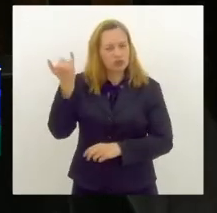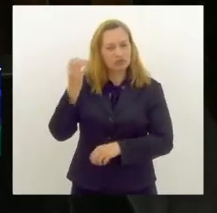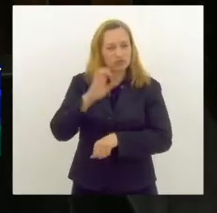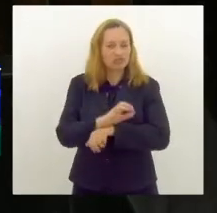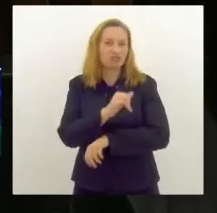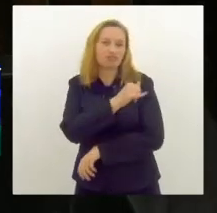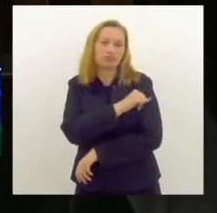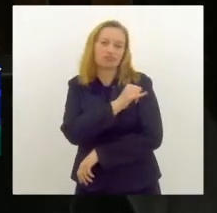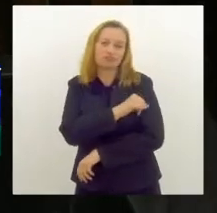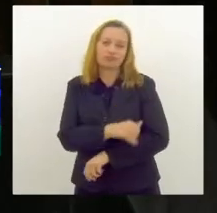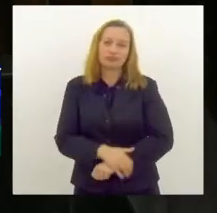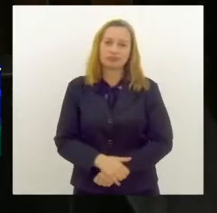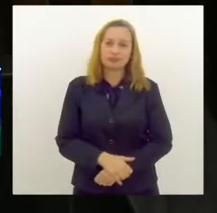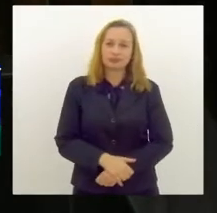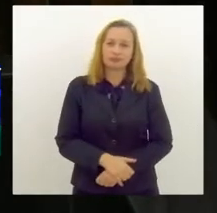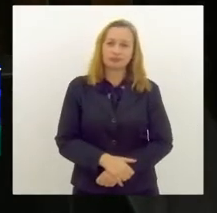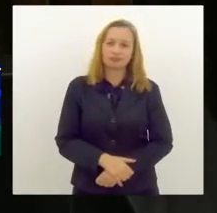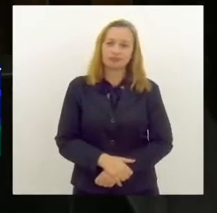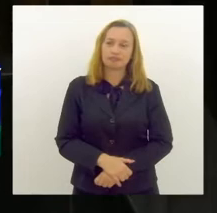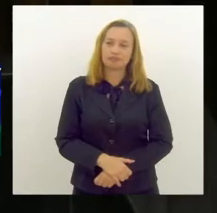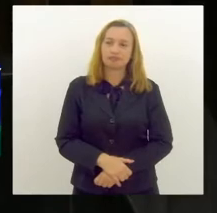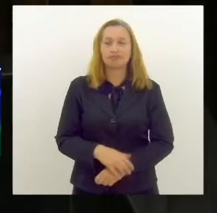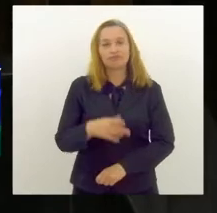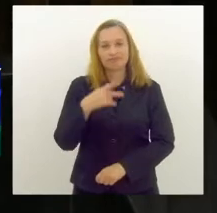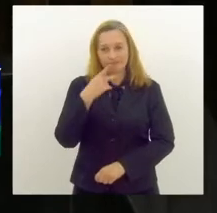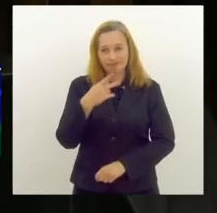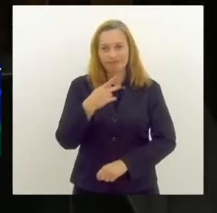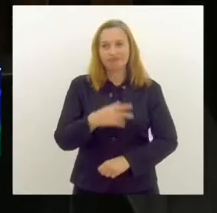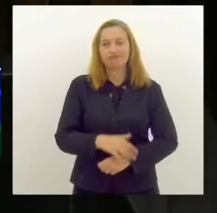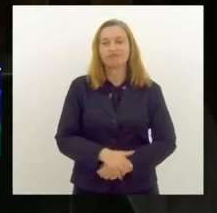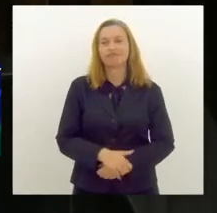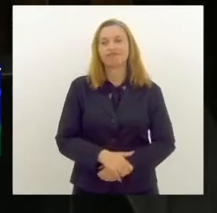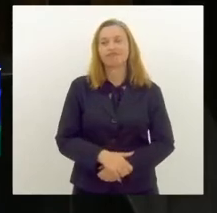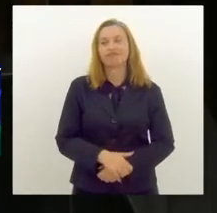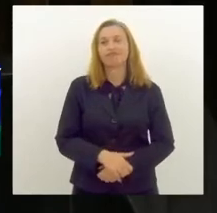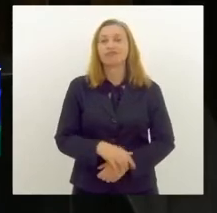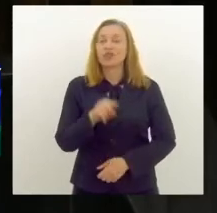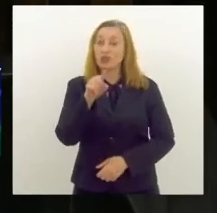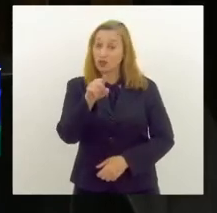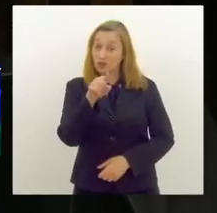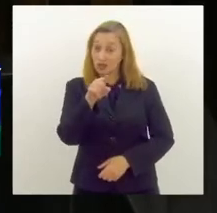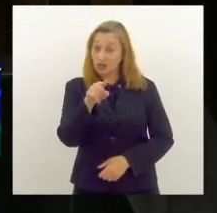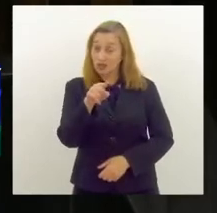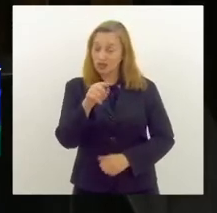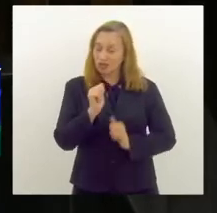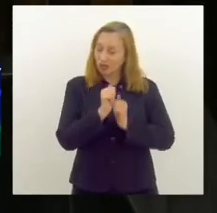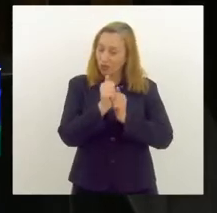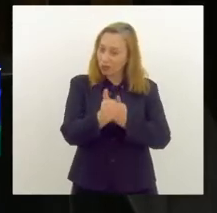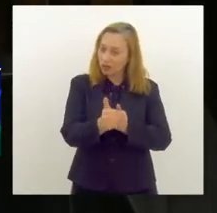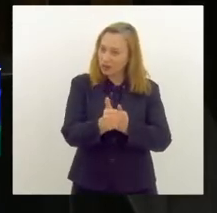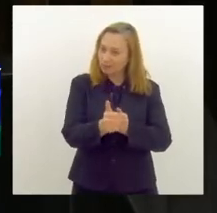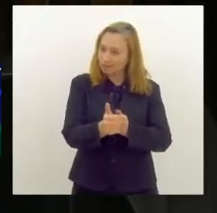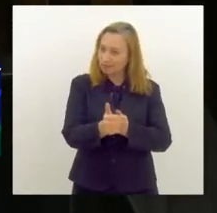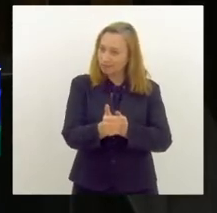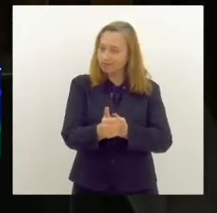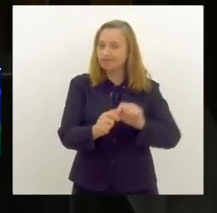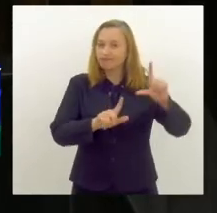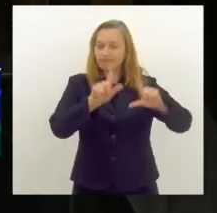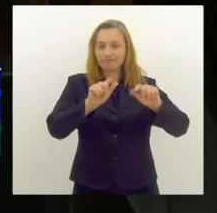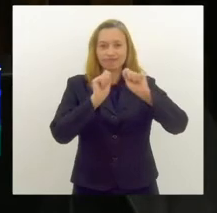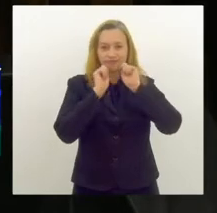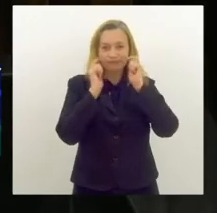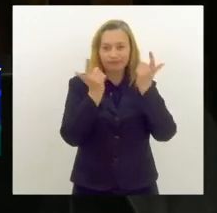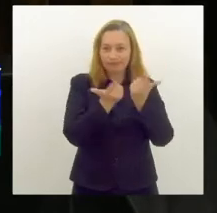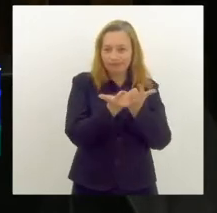do Rio de Janeiro. E aí eu faço questão de me dirigir a você que está nos acompanhando pela TV Alerj,